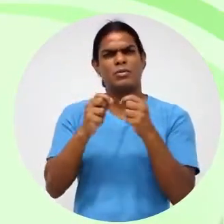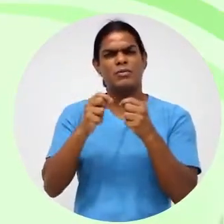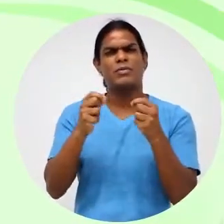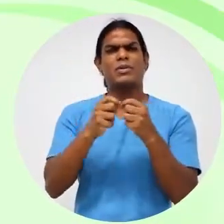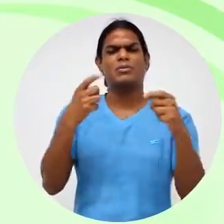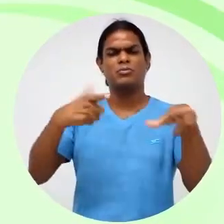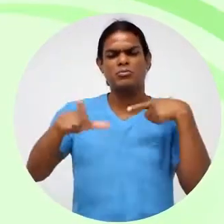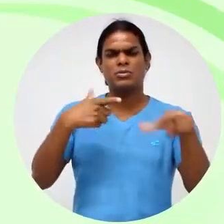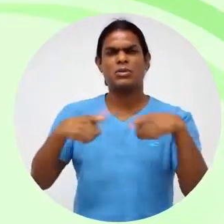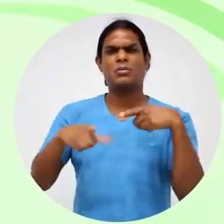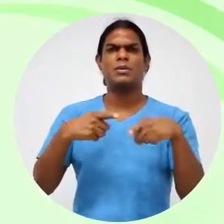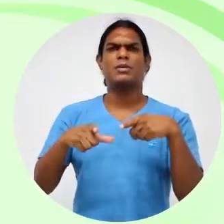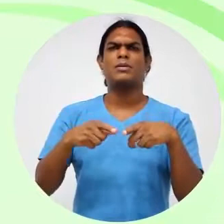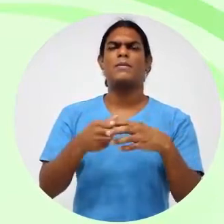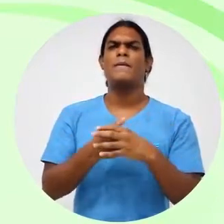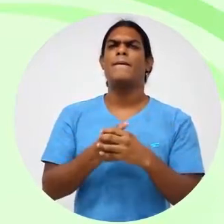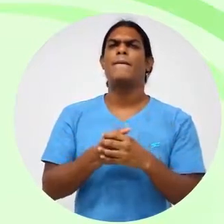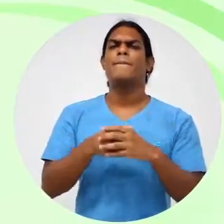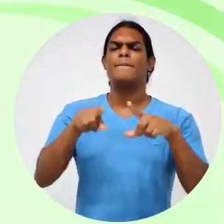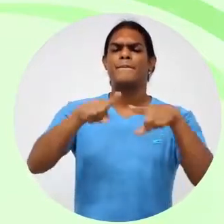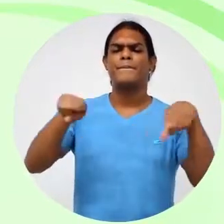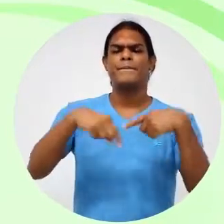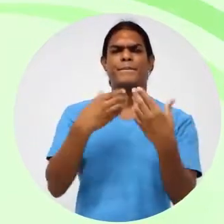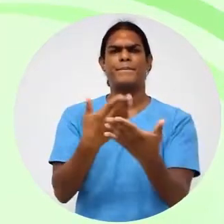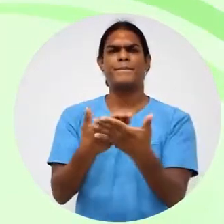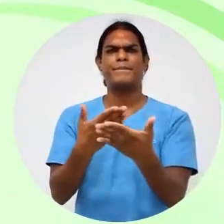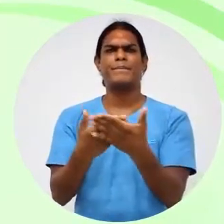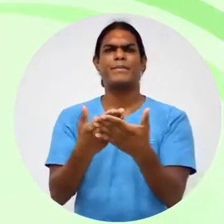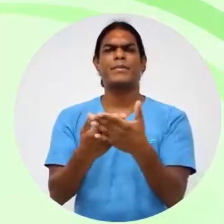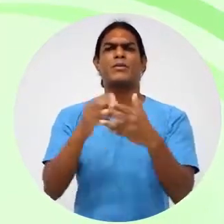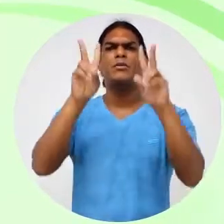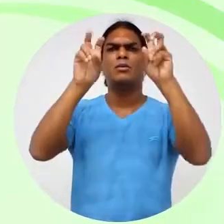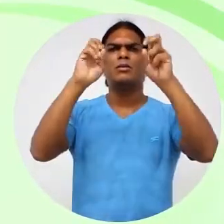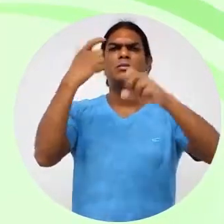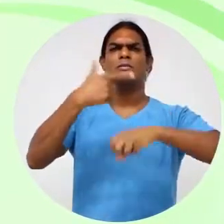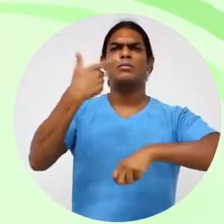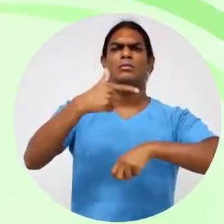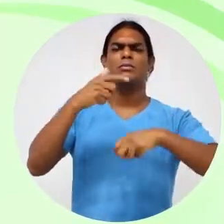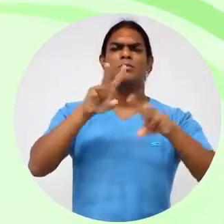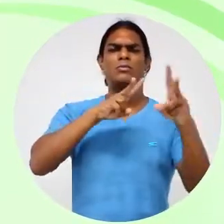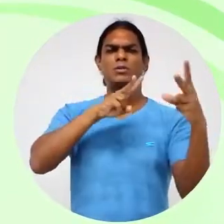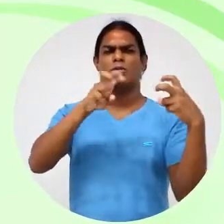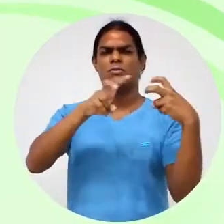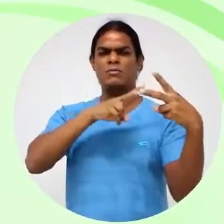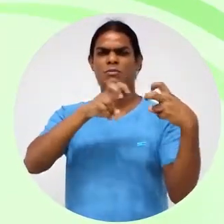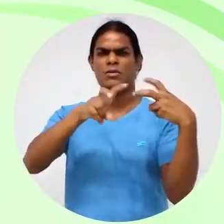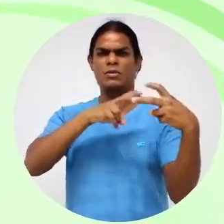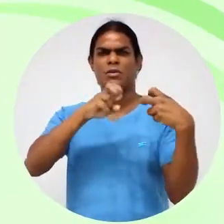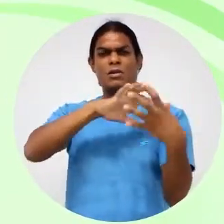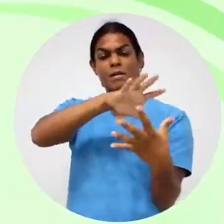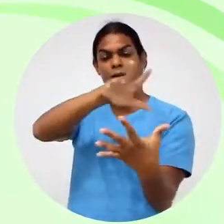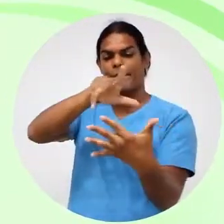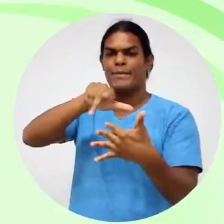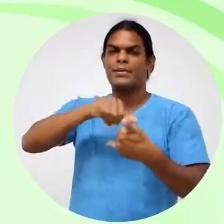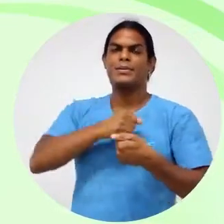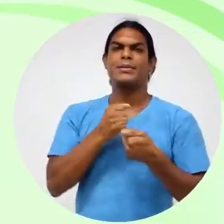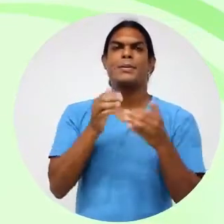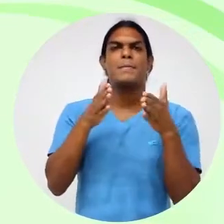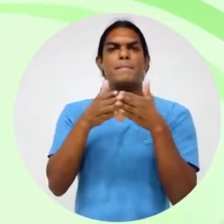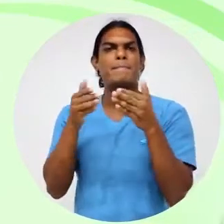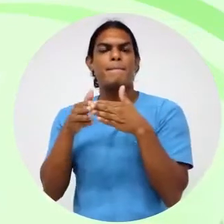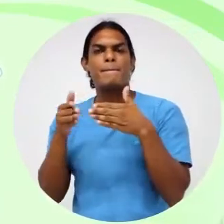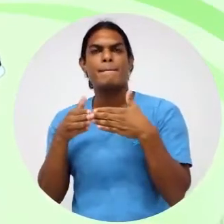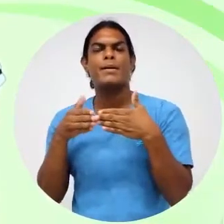ele pede aos seus alunos que pesquisem sobre a Segunda Guerra e criem um perfil no Instagram